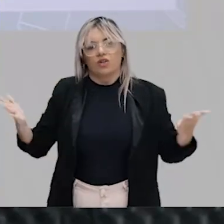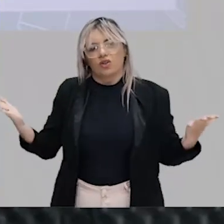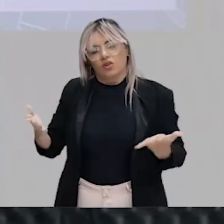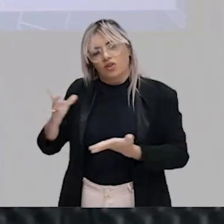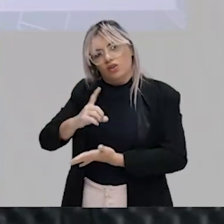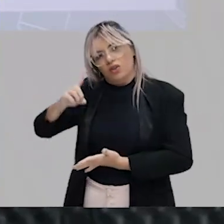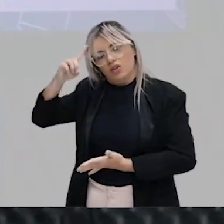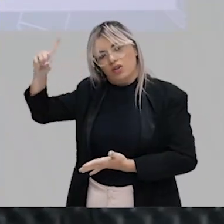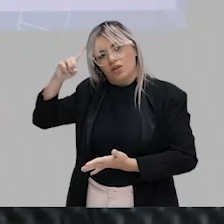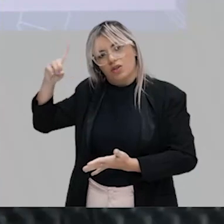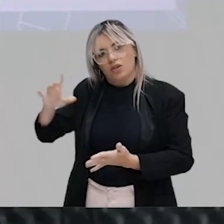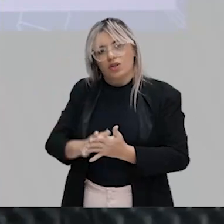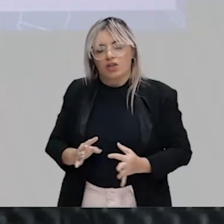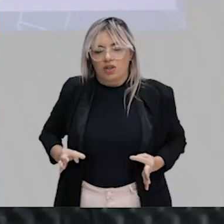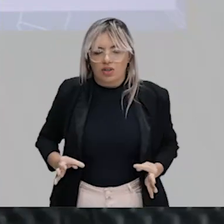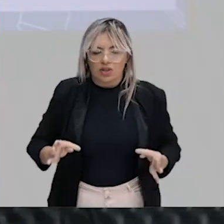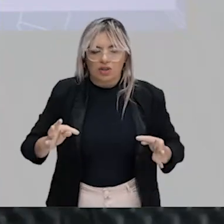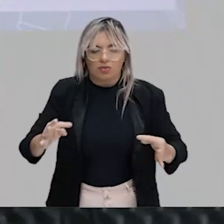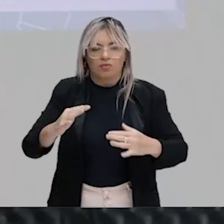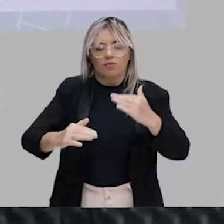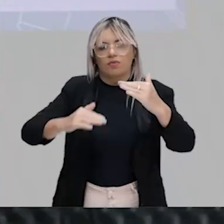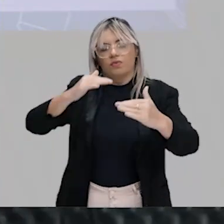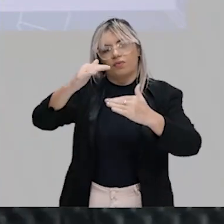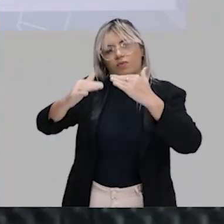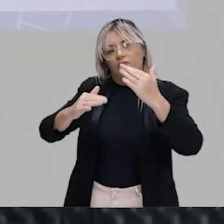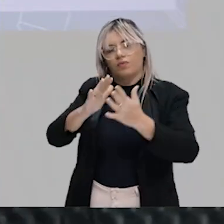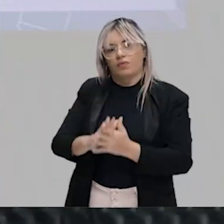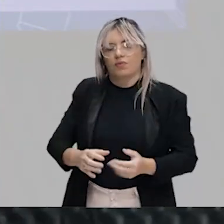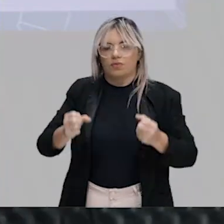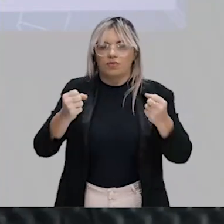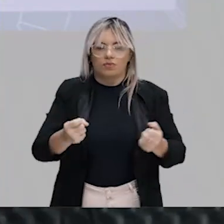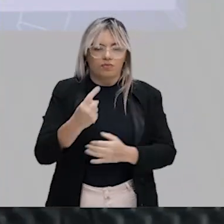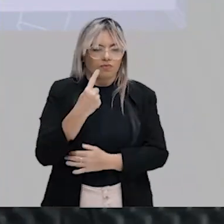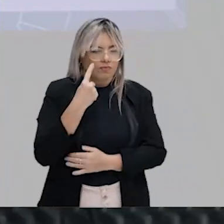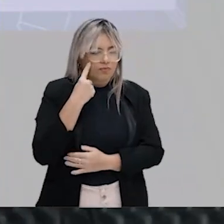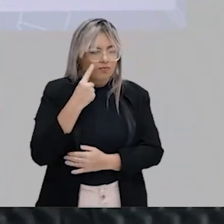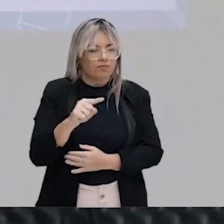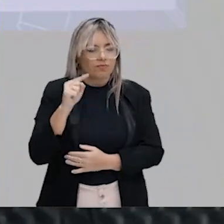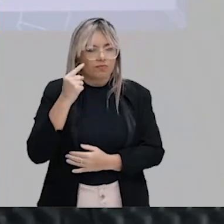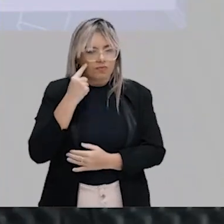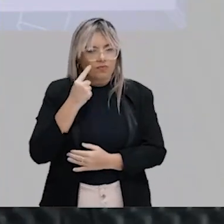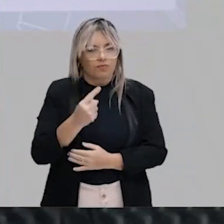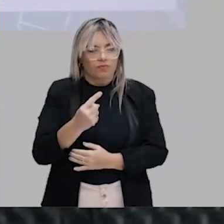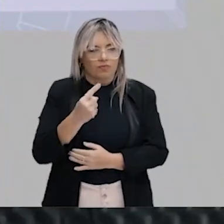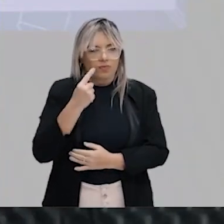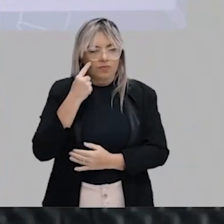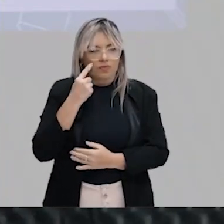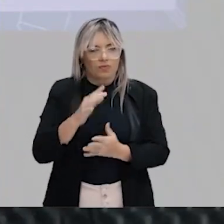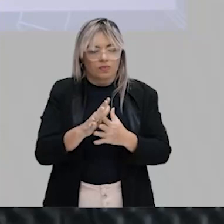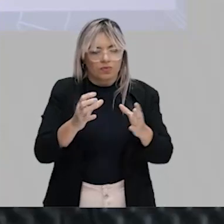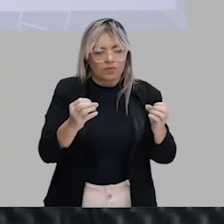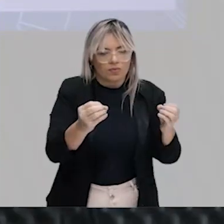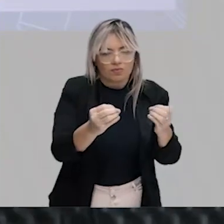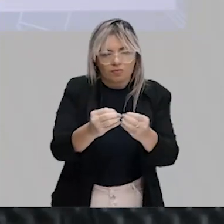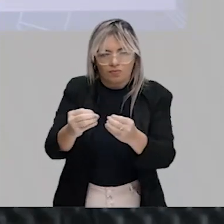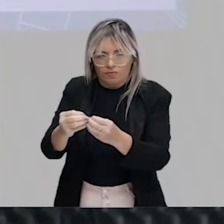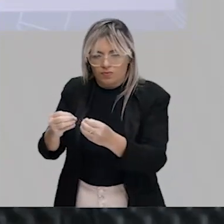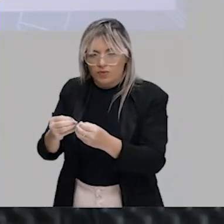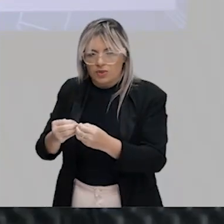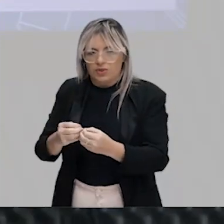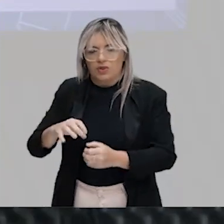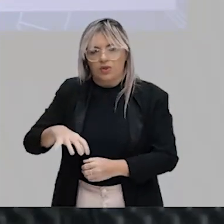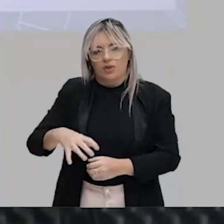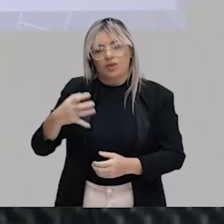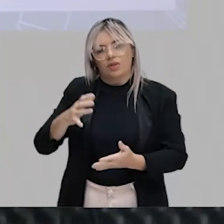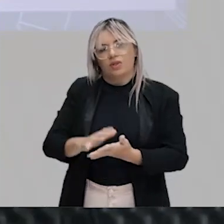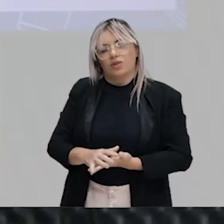mídia, a tecnologia avançada, nós podemos olhar tudo de uma forma, digamos, de mais próxima do que está acontecendo